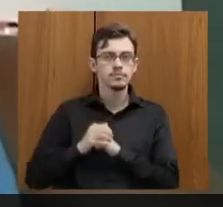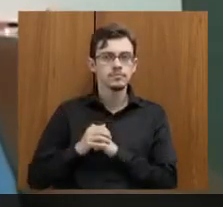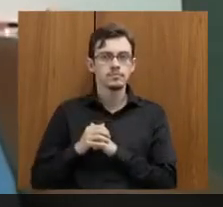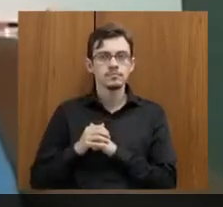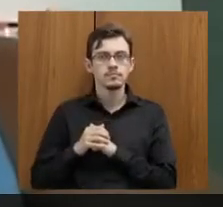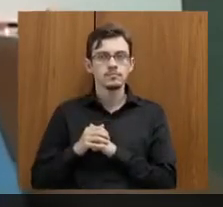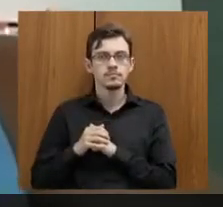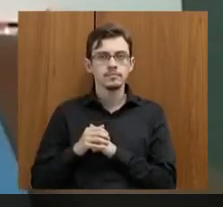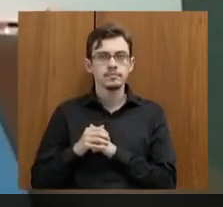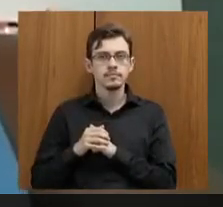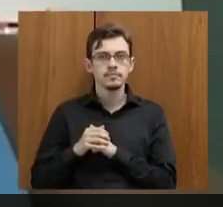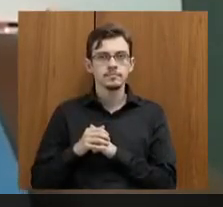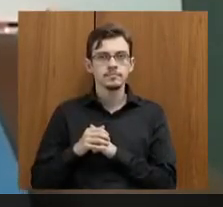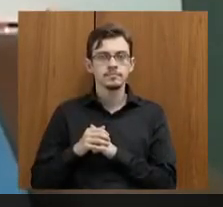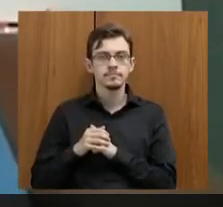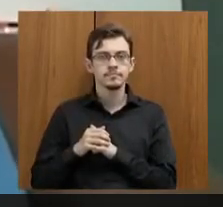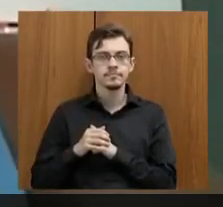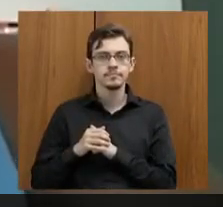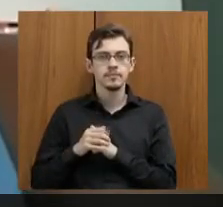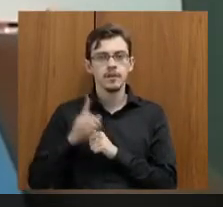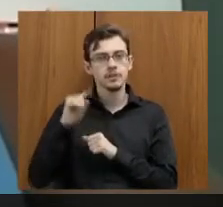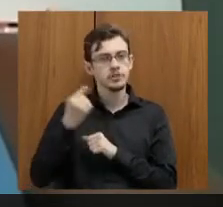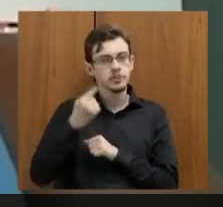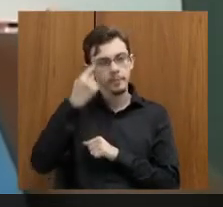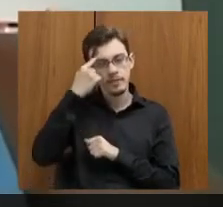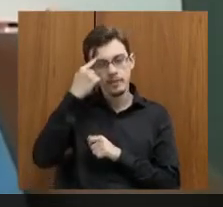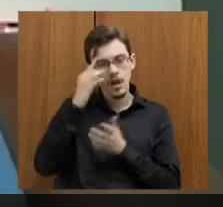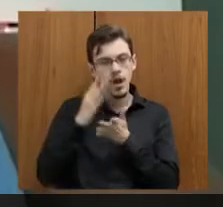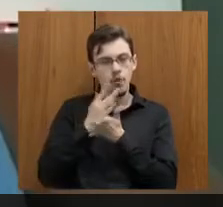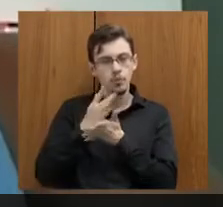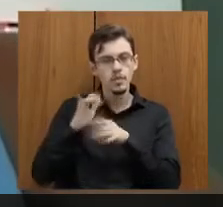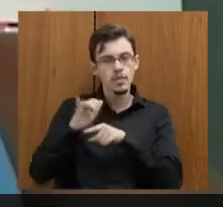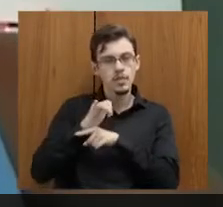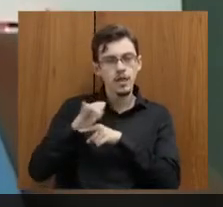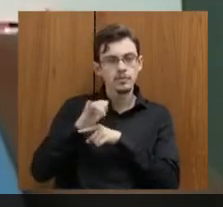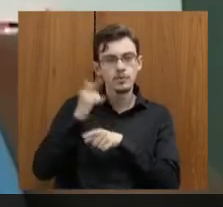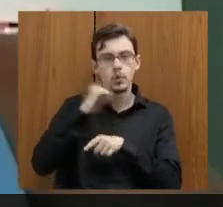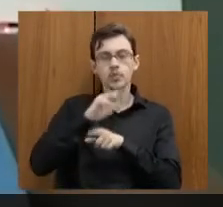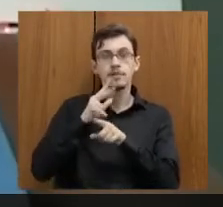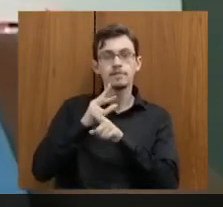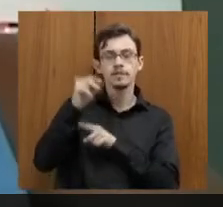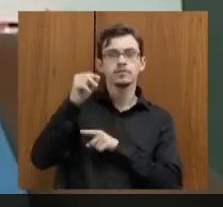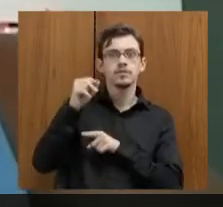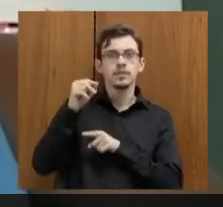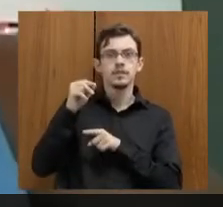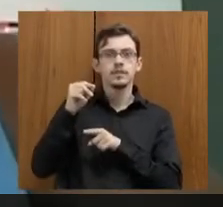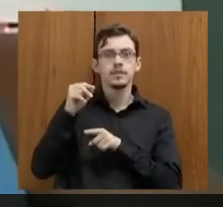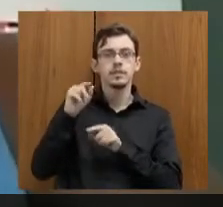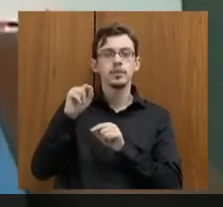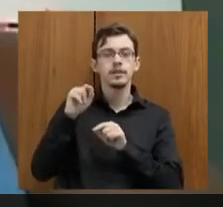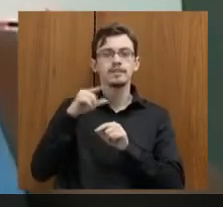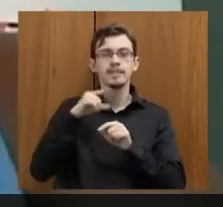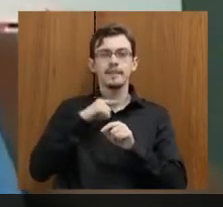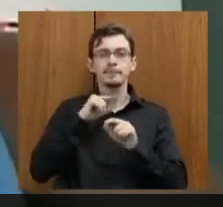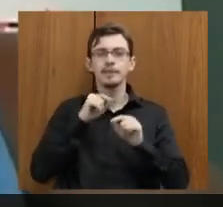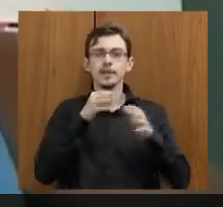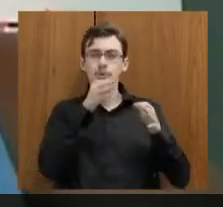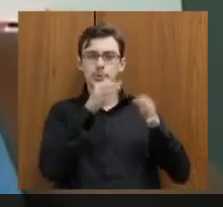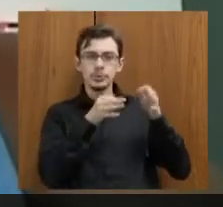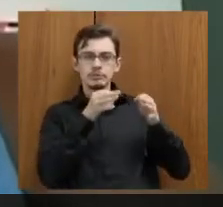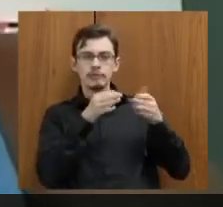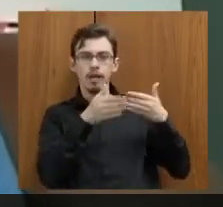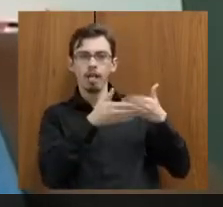instituições algum arranjo as princesas de superação da negativa de acesso à justiça